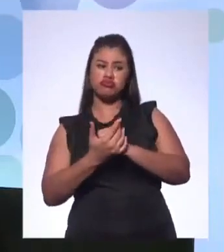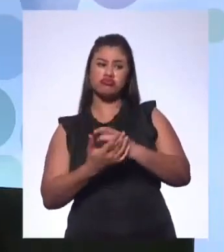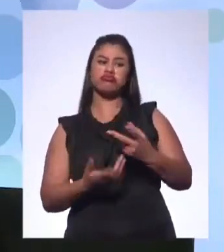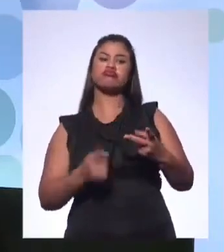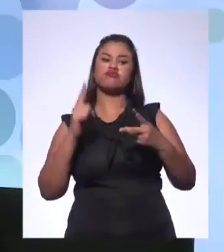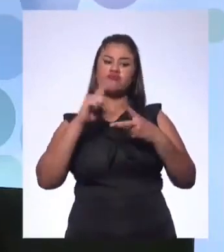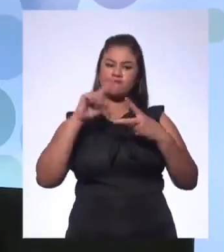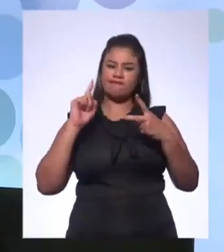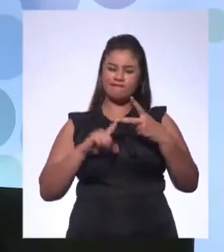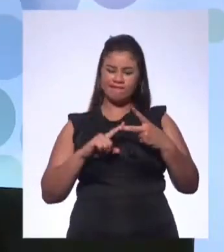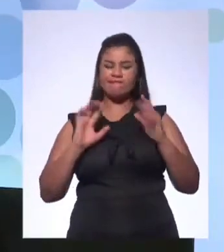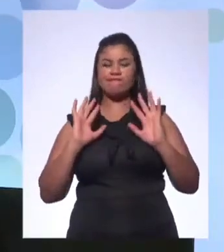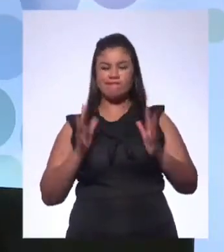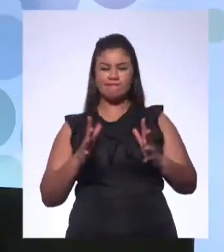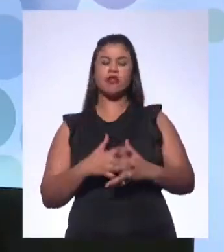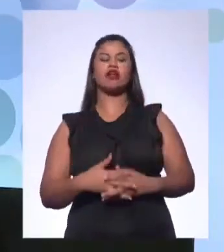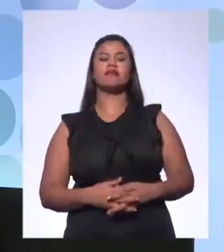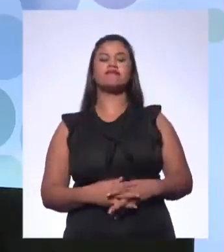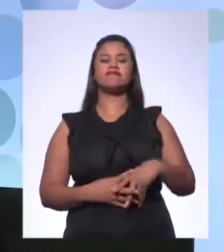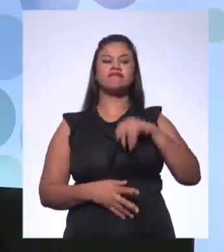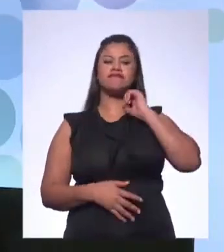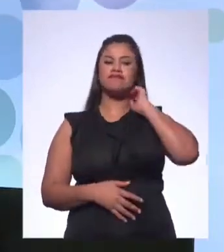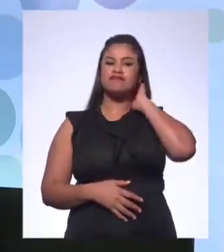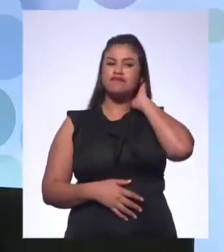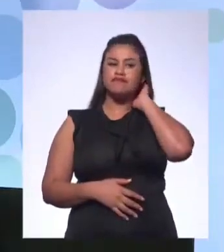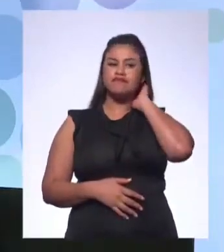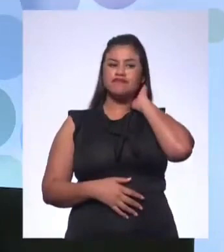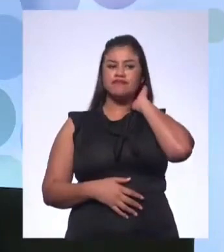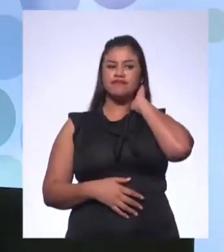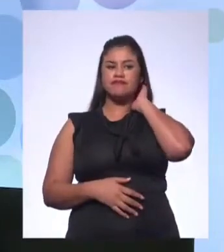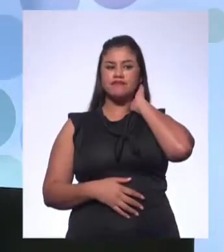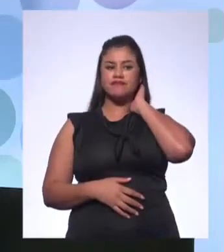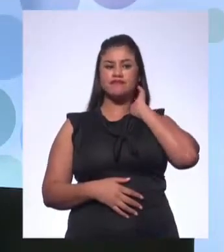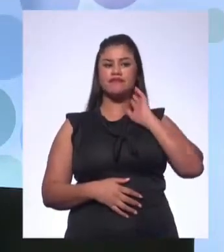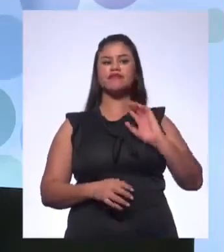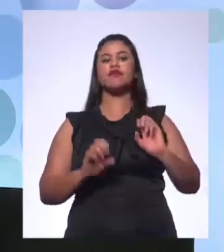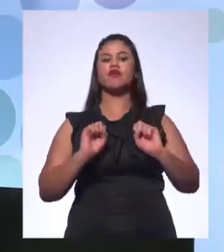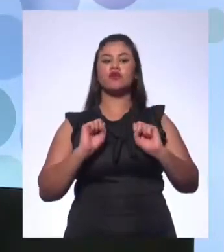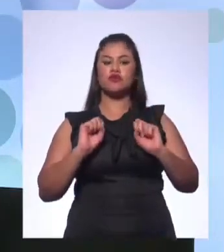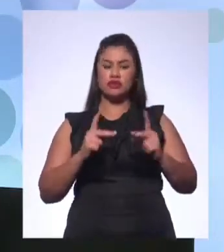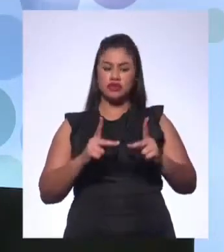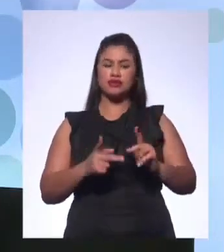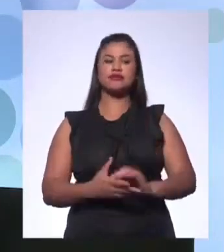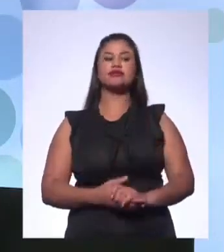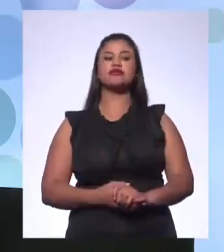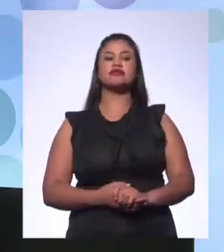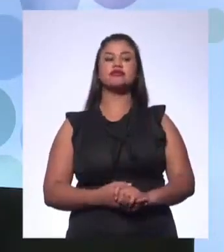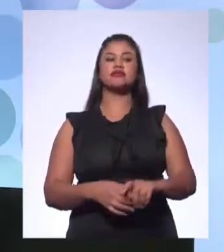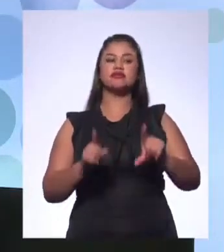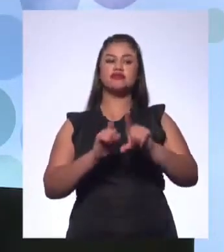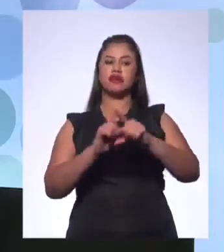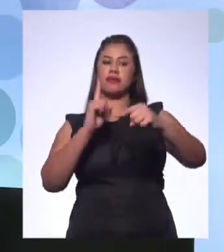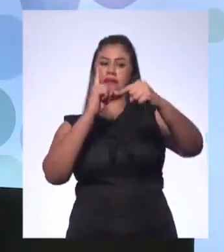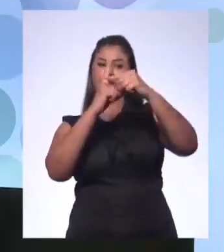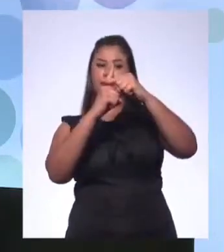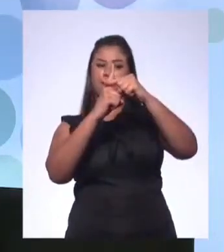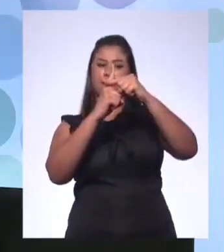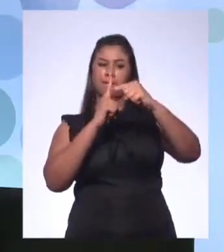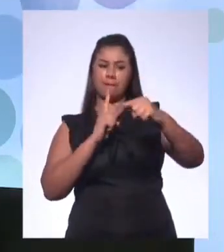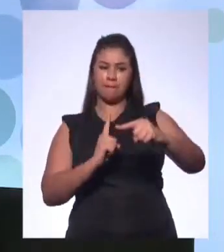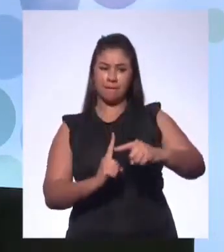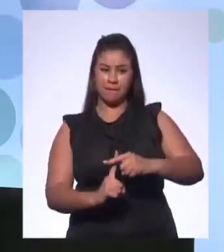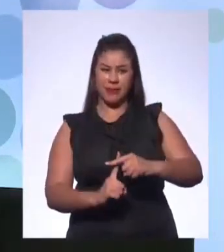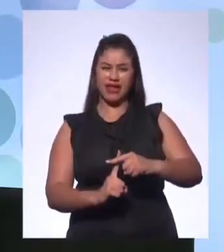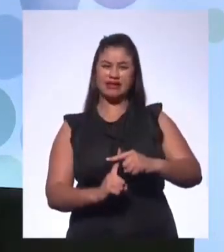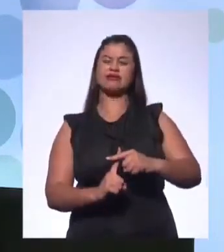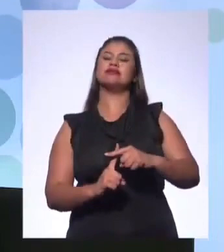produção e exploração. Então, a pandemia traz esses dois fatos e eu tenho dois sinais demais acrescentando. É